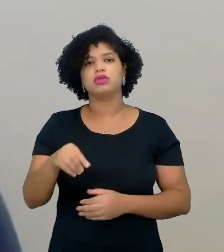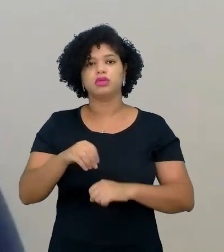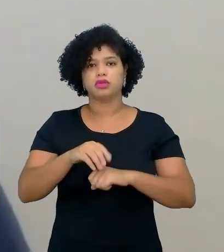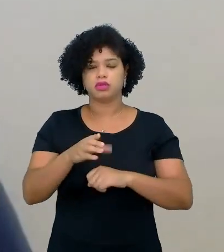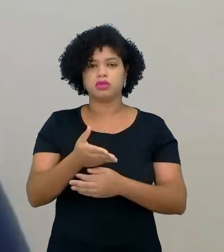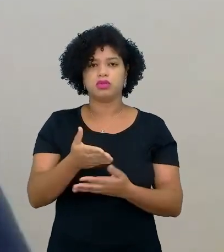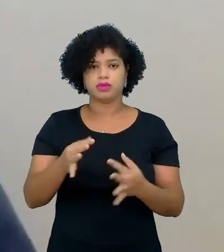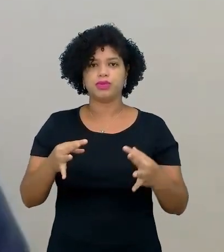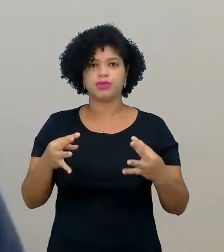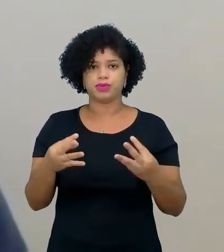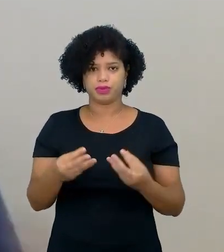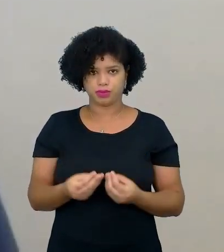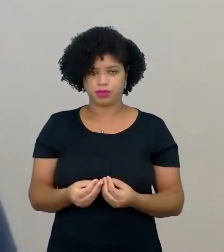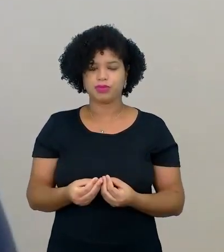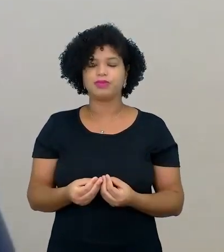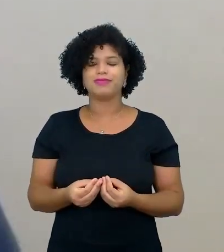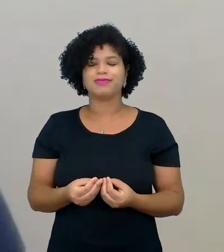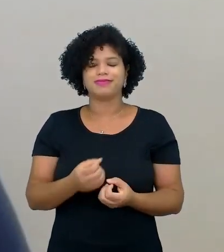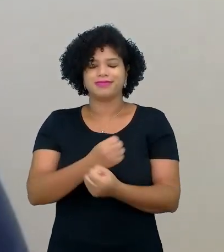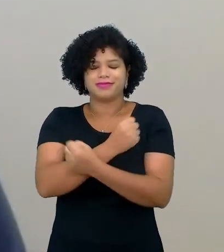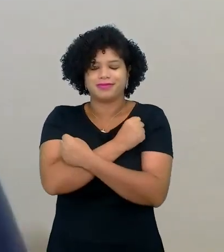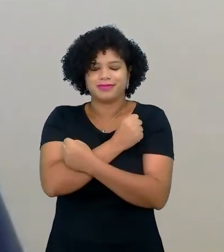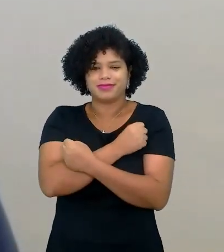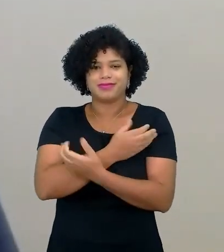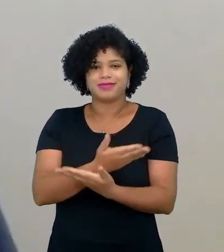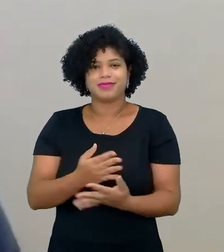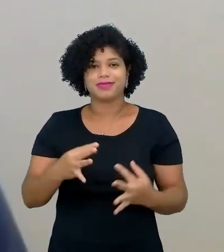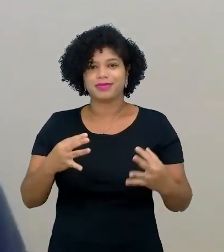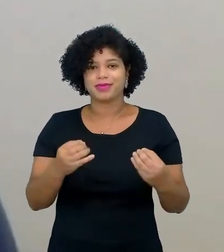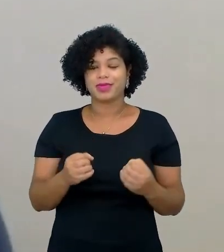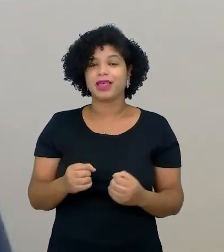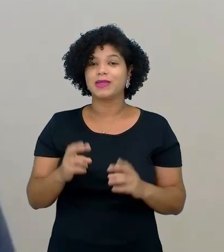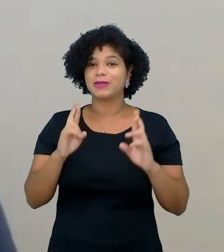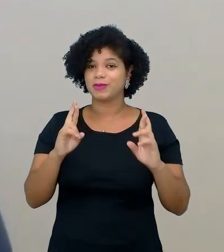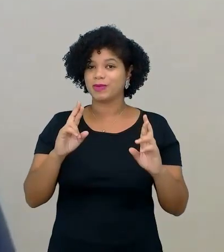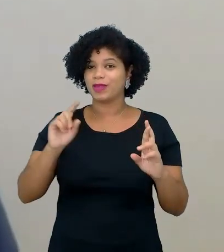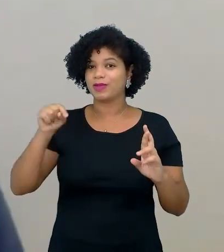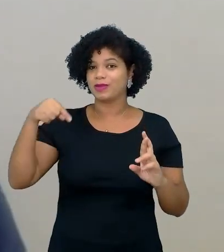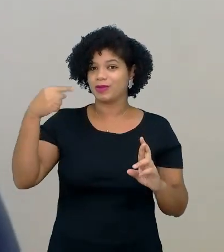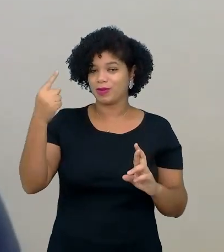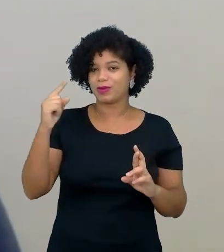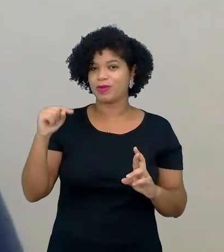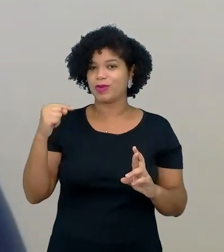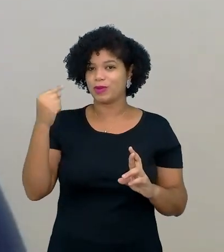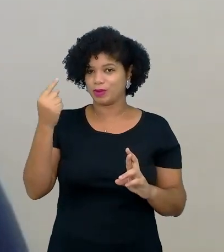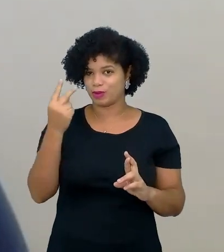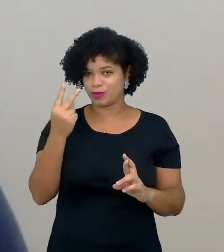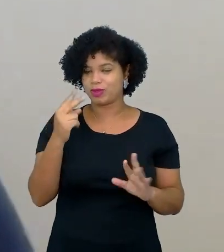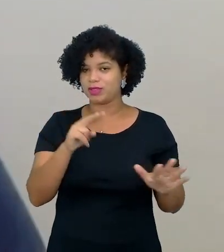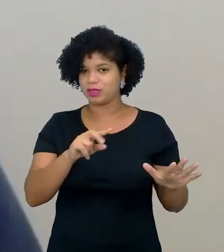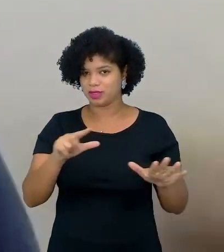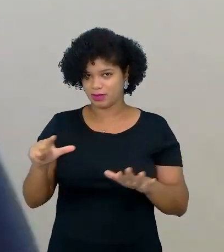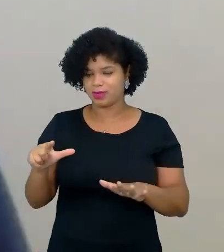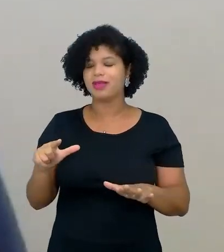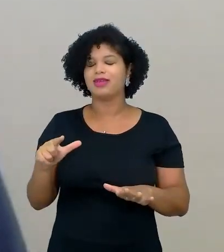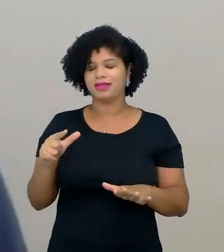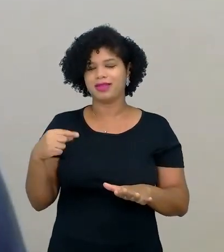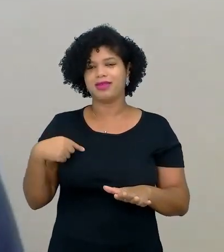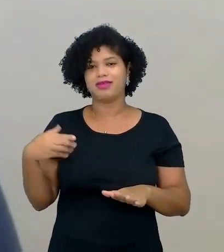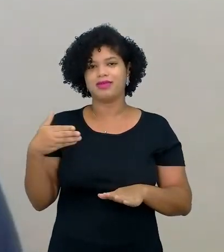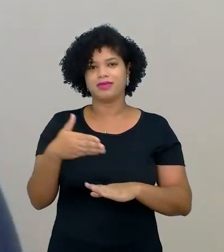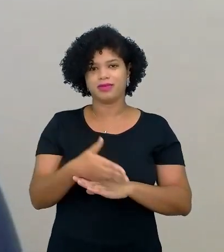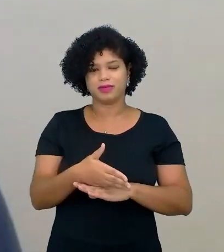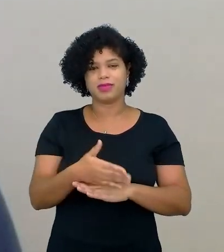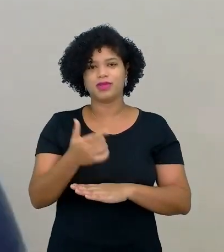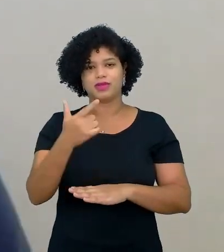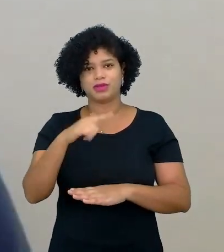para vocês. Eu dou para vocês um grande abraço. Espero daqui a 15 dias a gente estar aqui novamente podendo conversar com vocês para a gente discutir um pouquinho mais